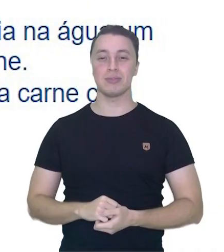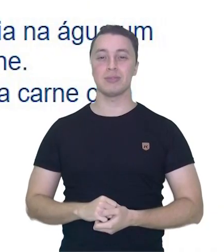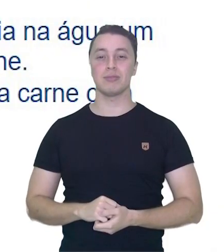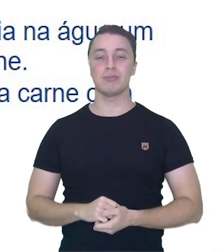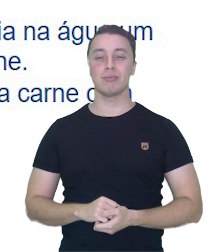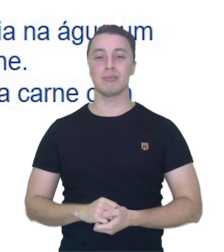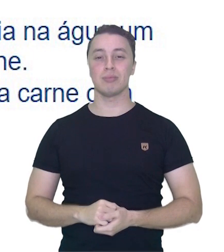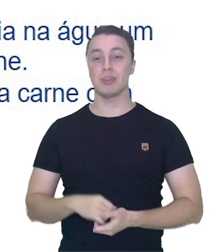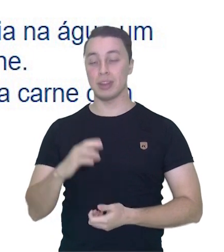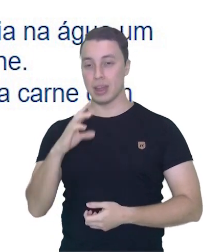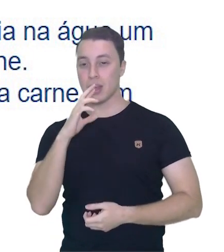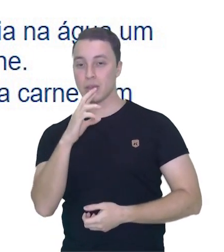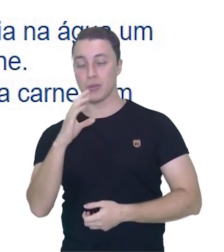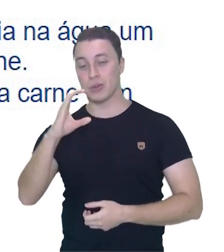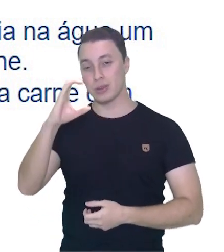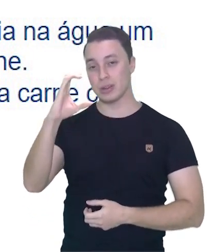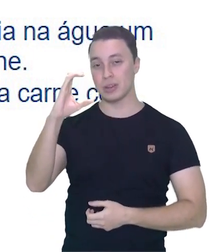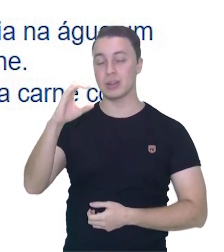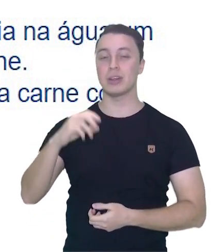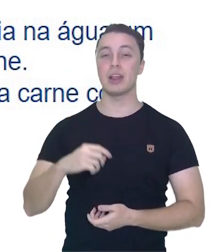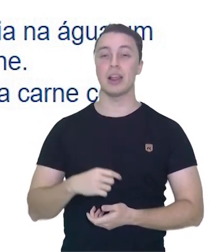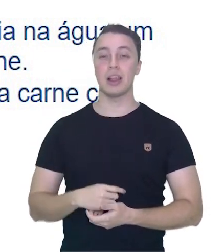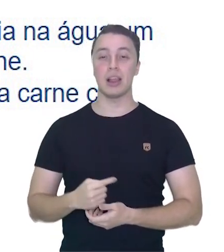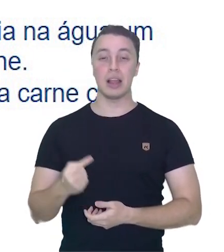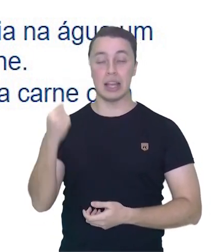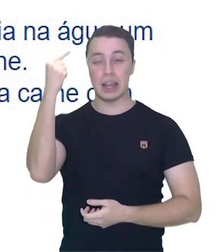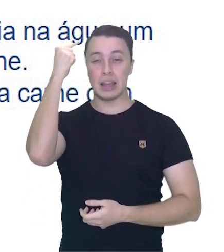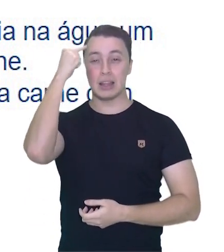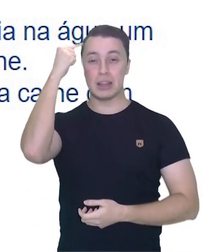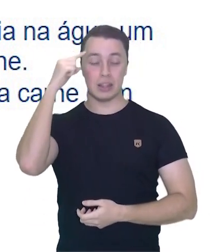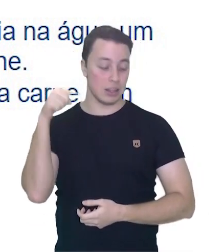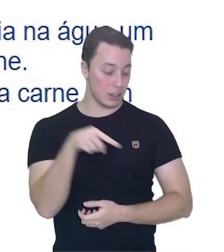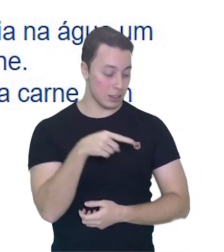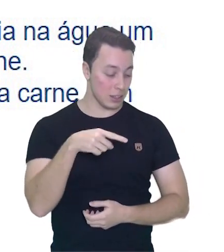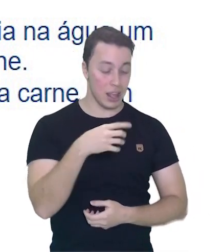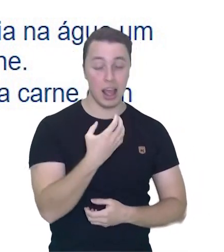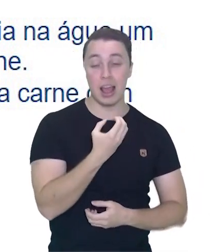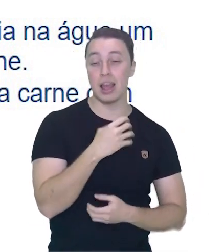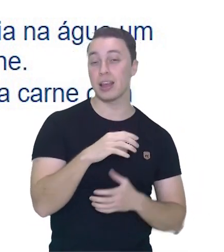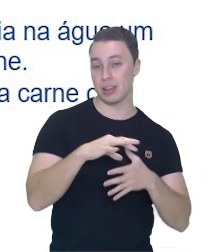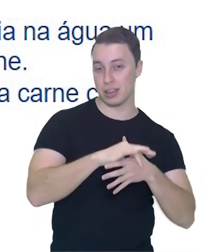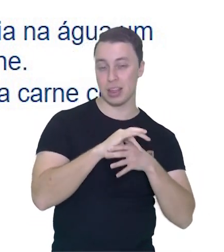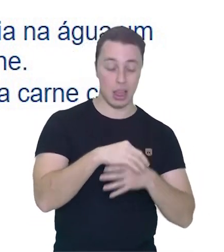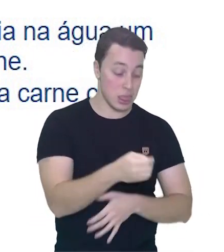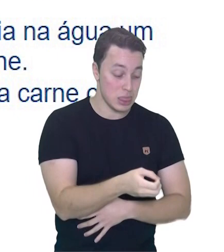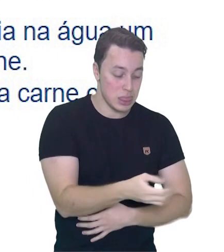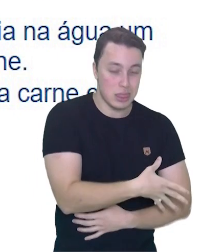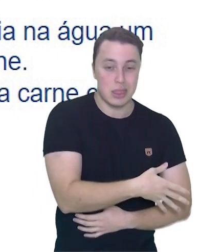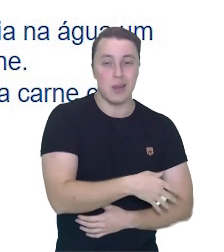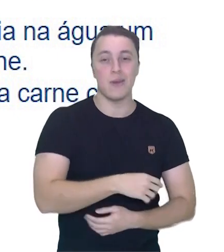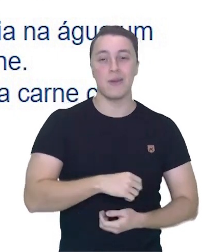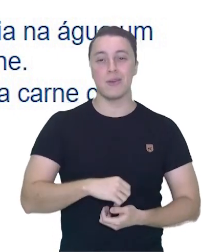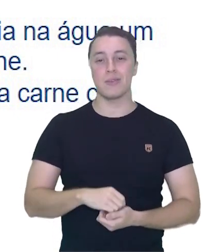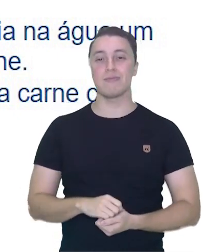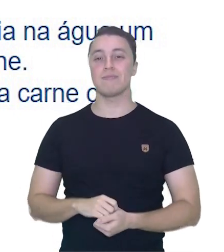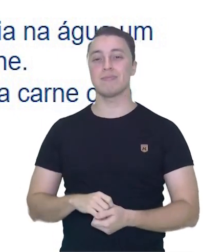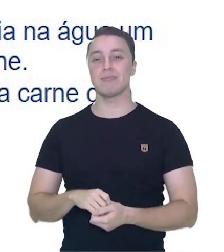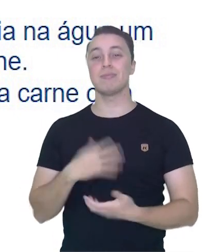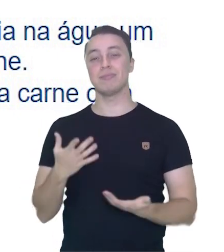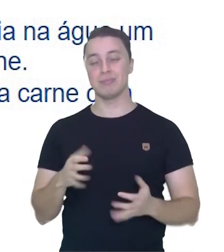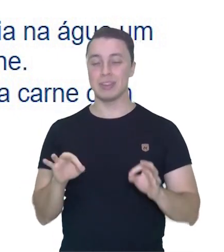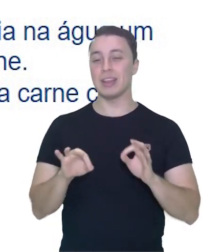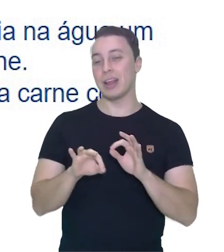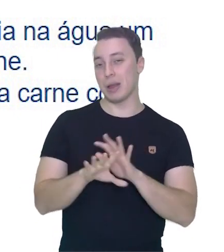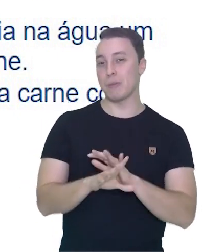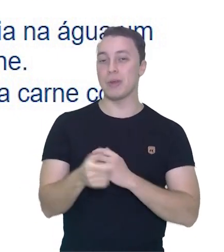a letra C. Ele pensou que havia na água um novo pedaço de carne. Pois é, no final ficou sem nenhum.